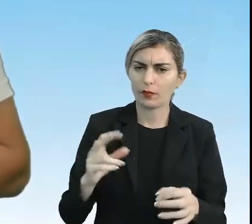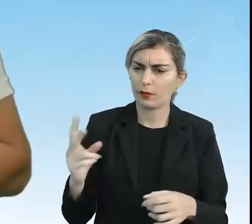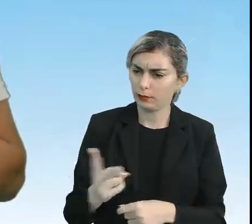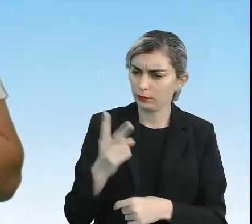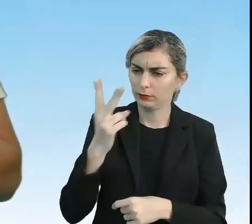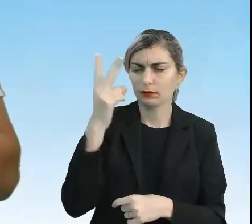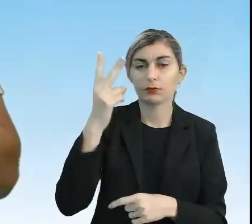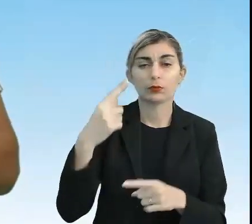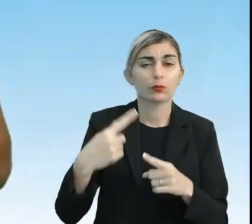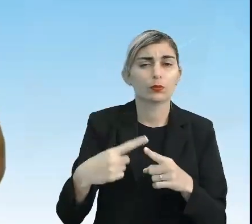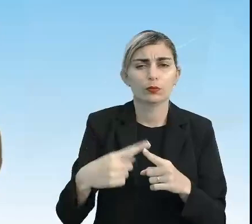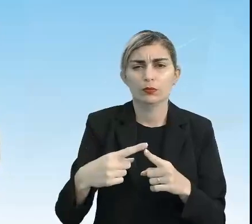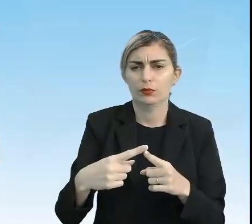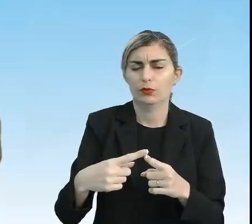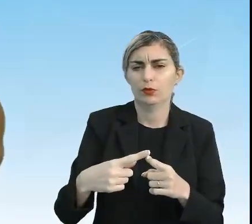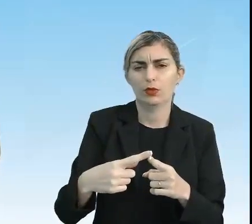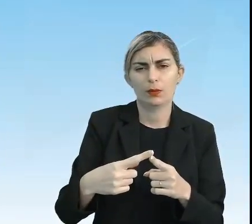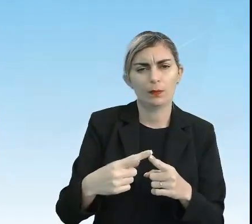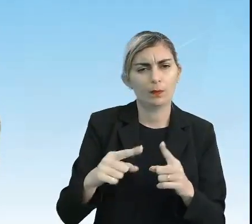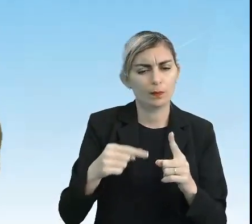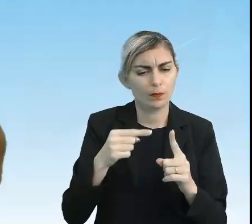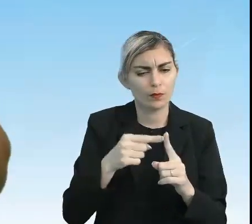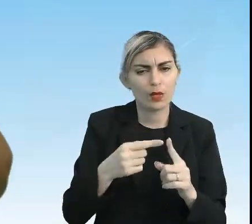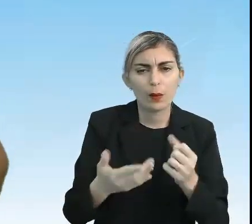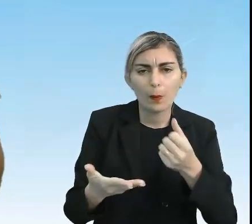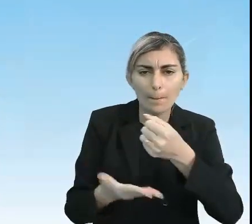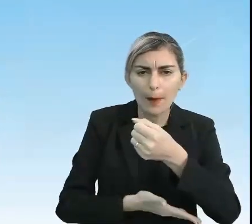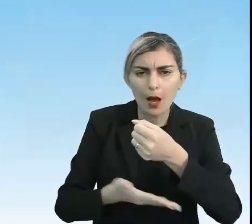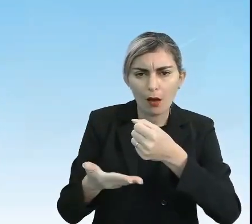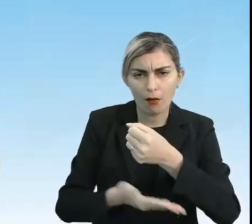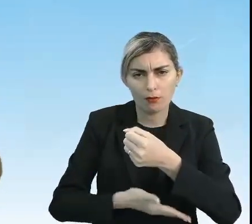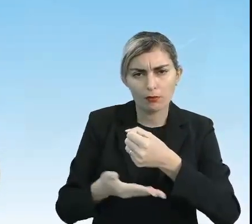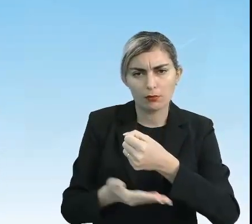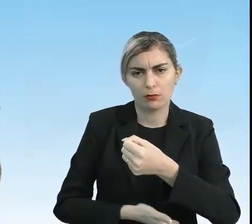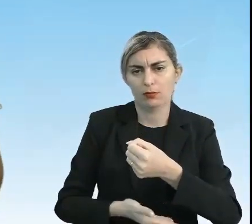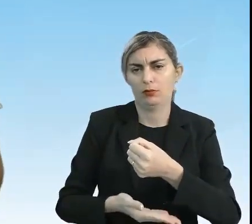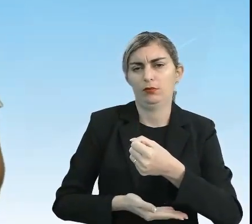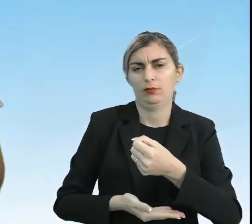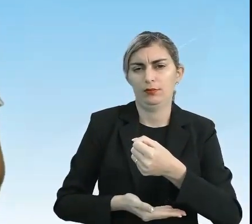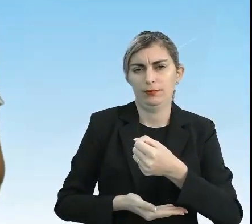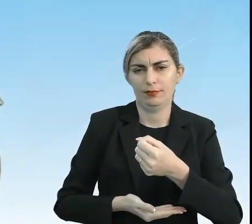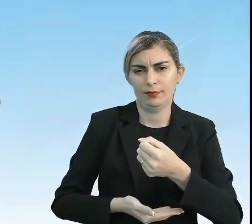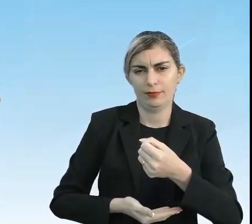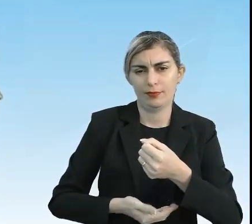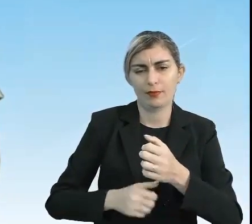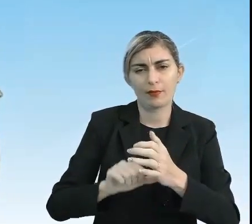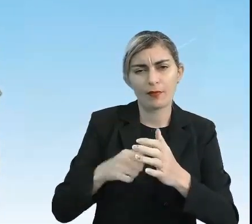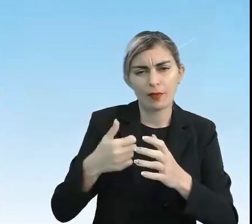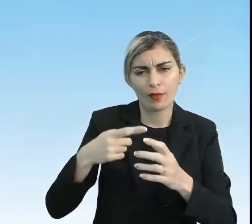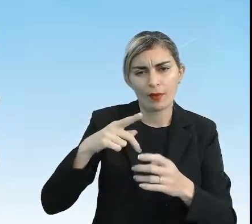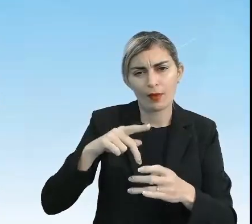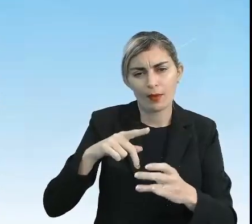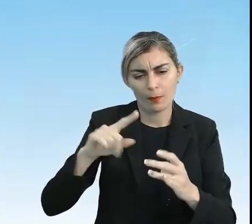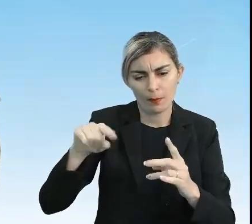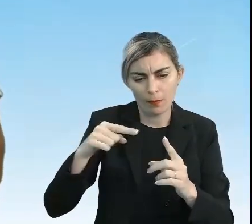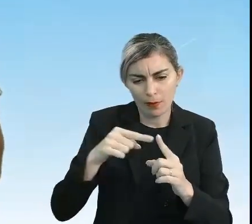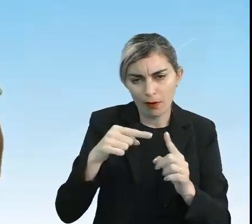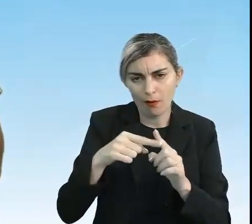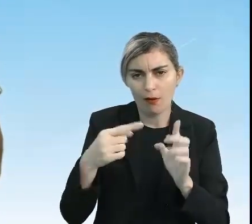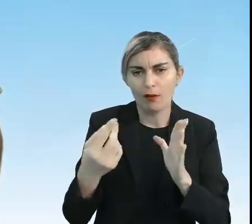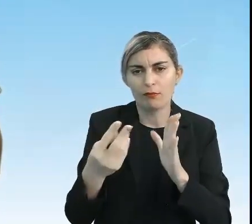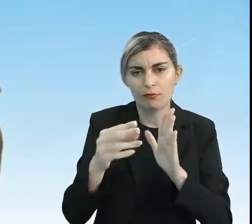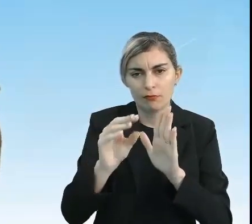valores. Porque os princípios, eles são como se fosse a base de uma construção. Os princípios, eles